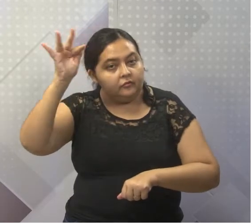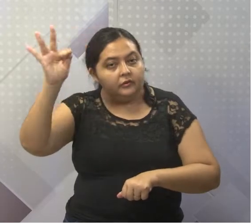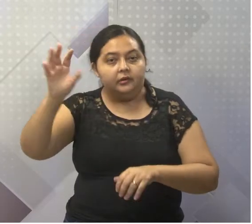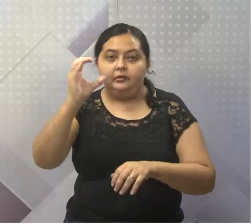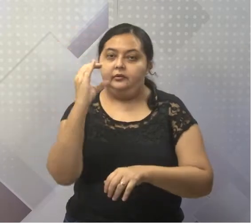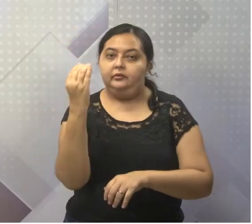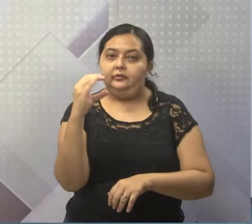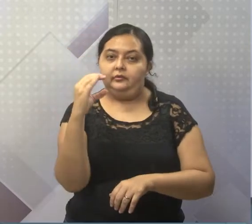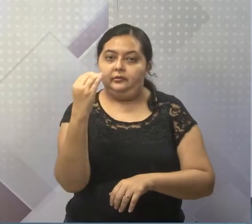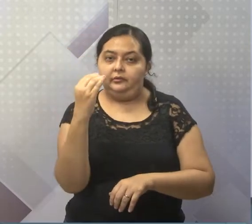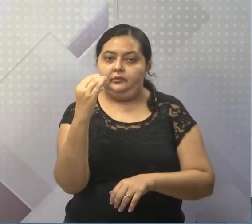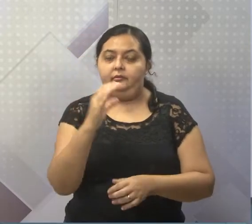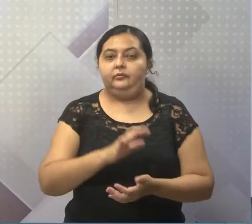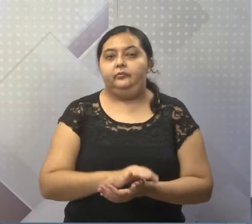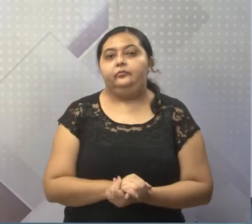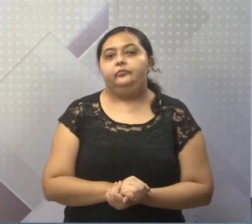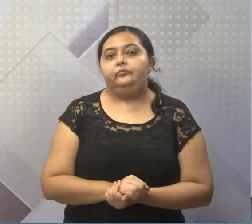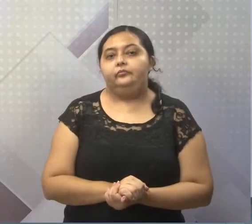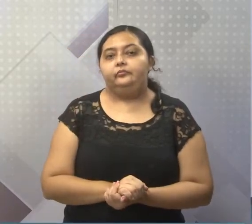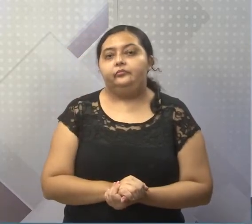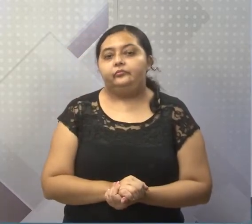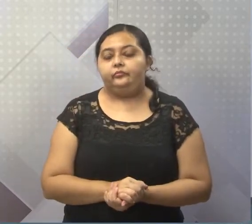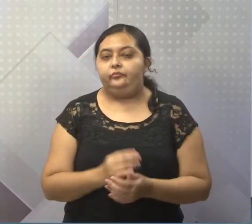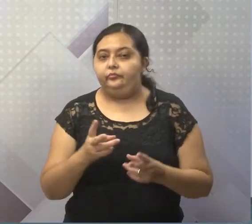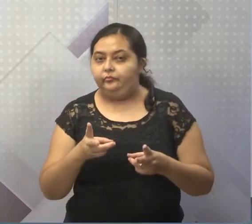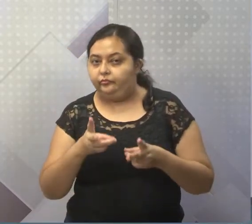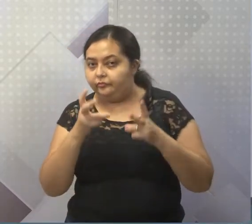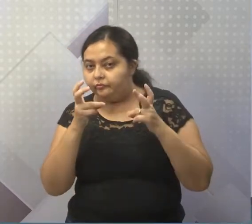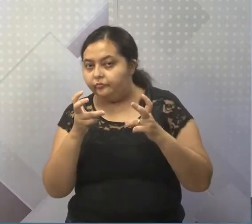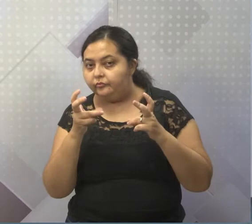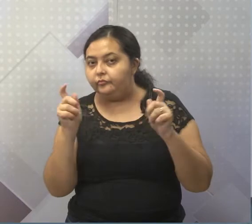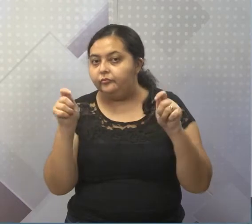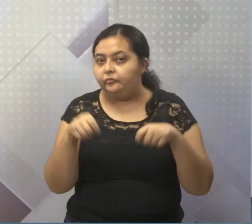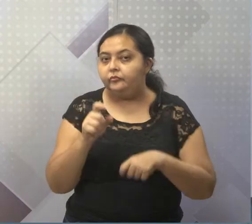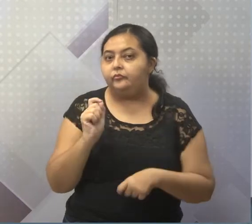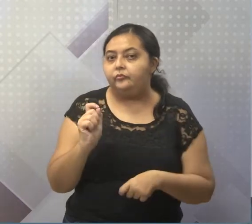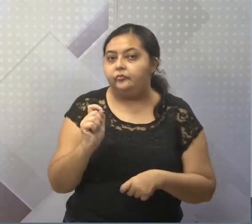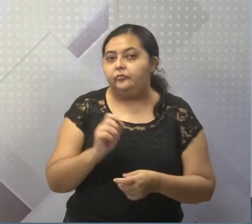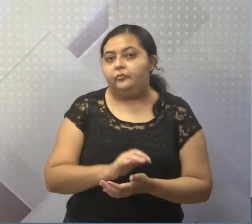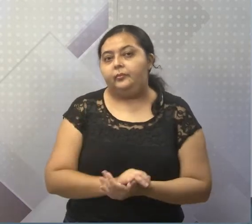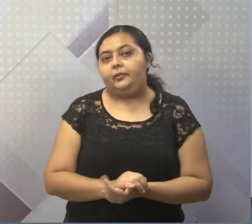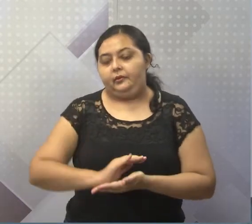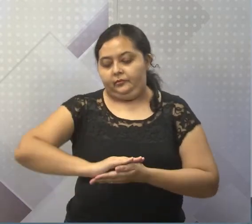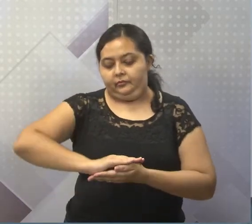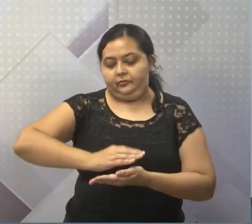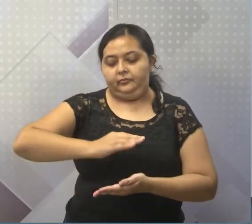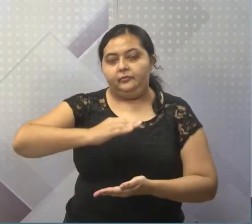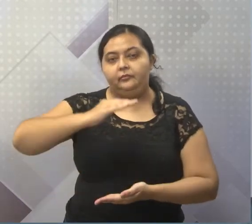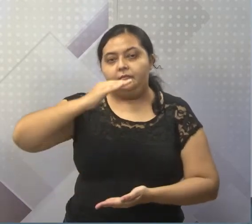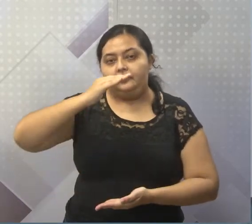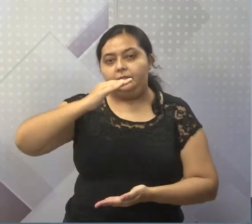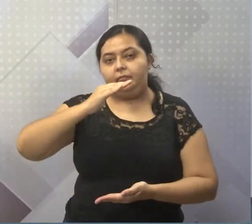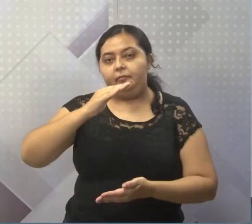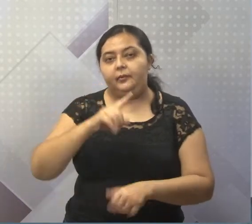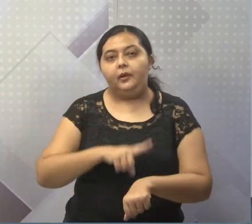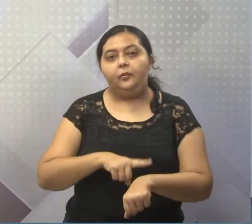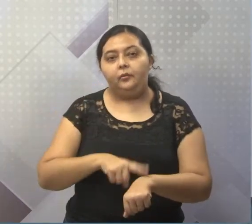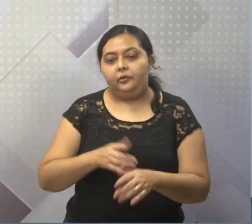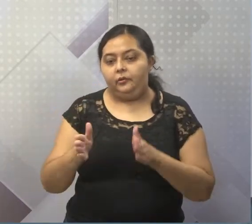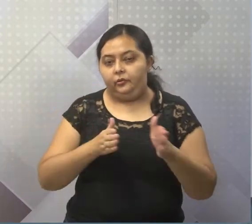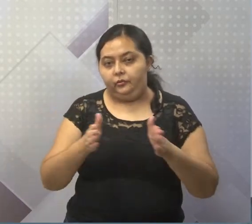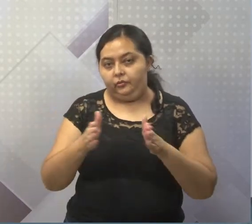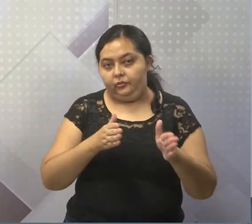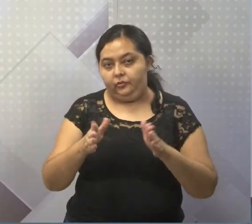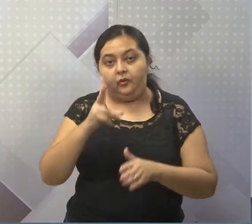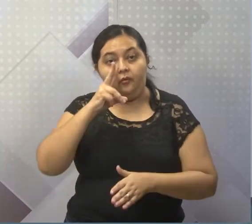ciência Olha só pessoal volta para cá então um renascimento né um período aí e se passou